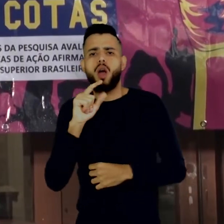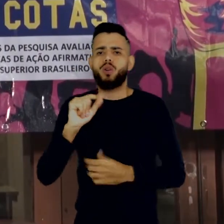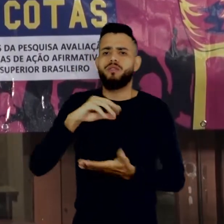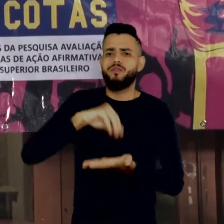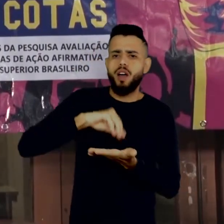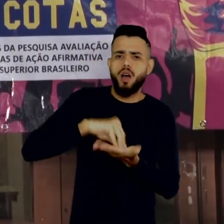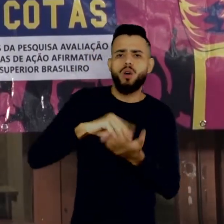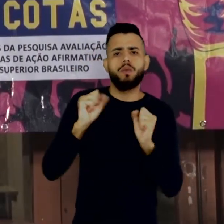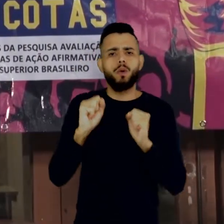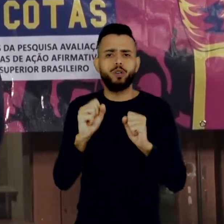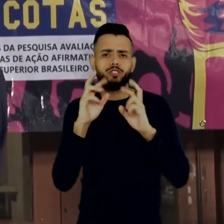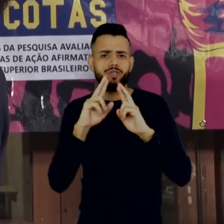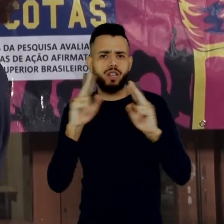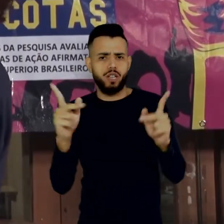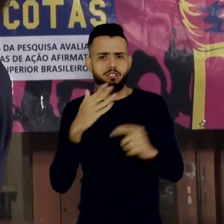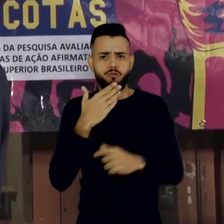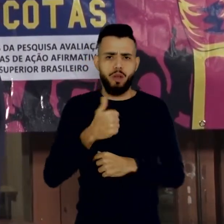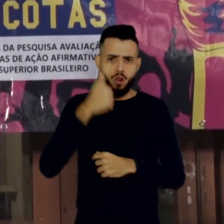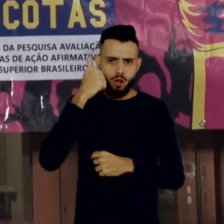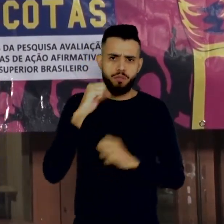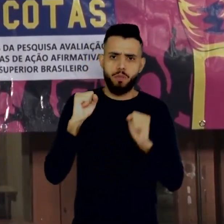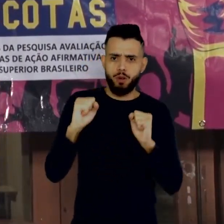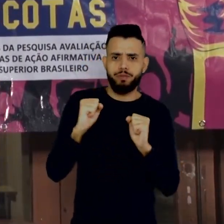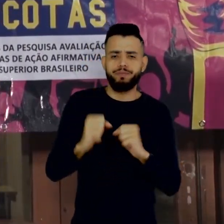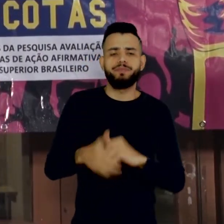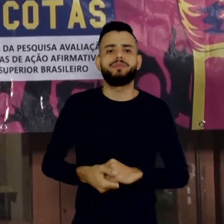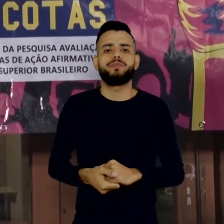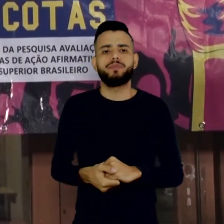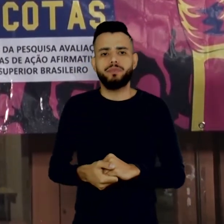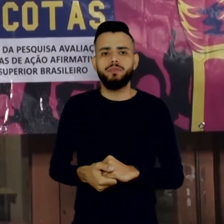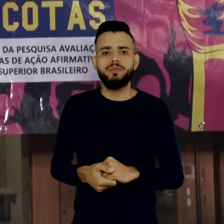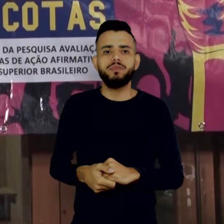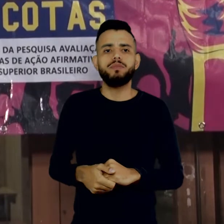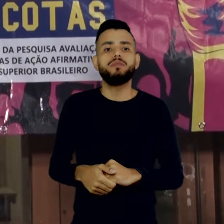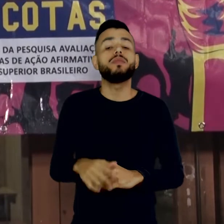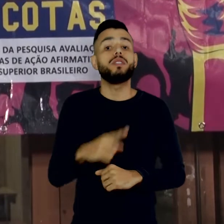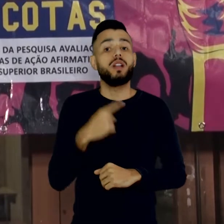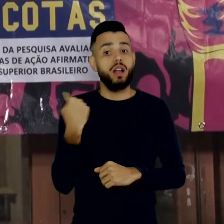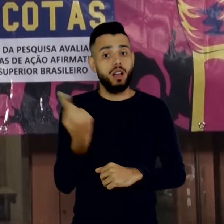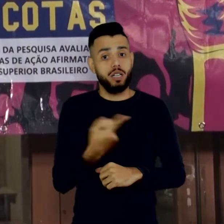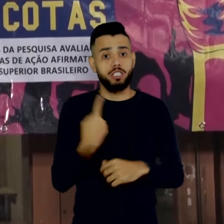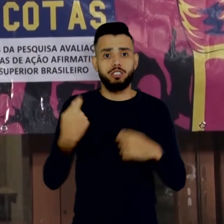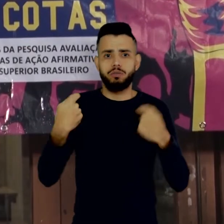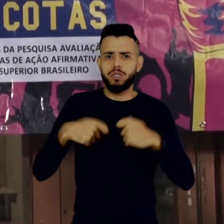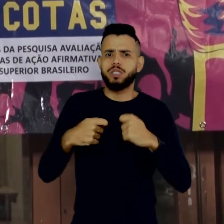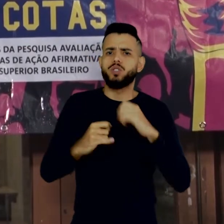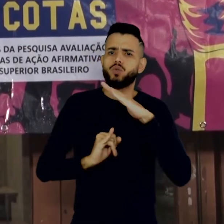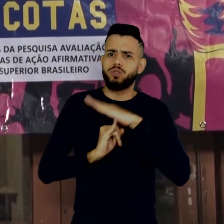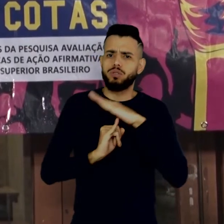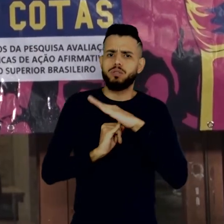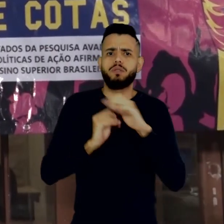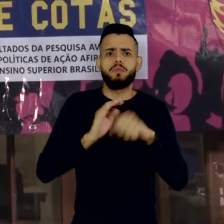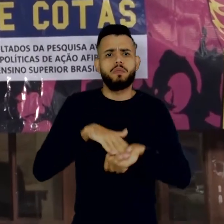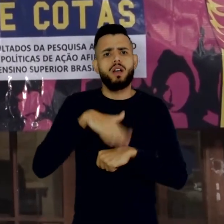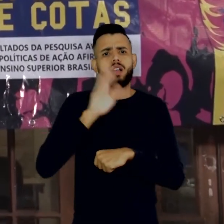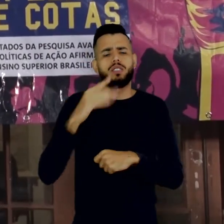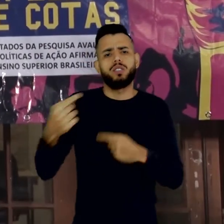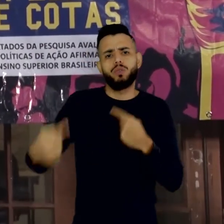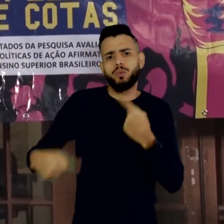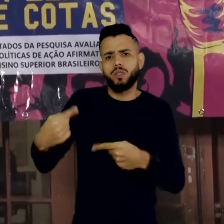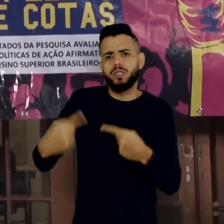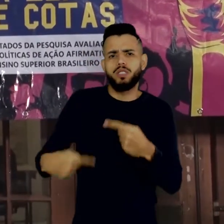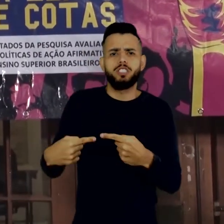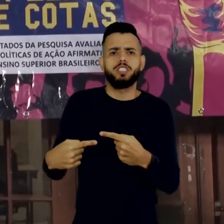diferente, pode ser melhor. Tá? Então, das recomendações, ampliar o nível de institucionalização das políticas de ação